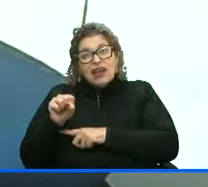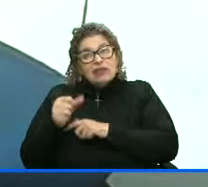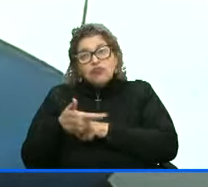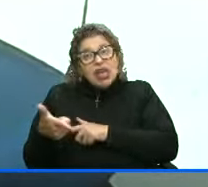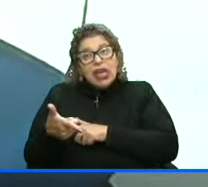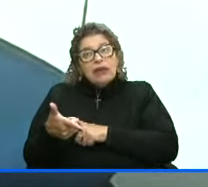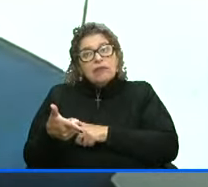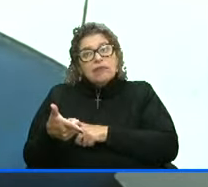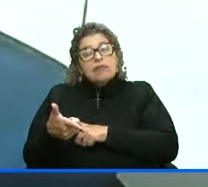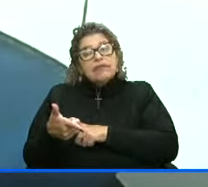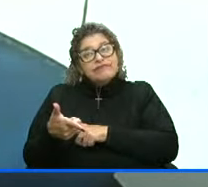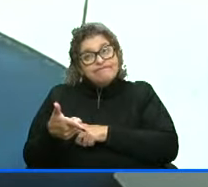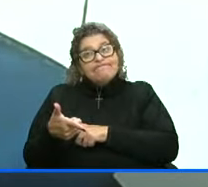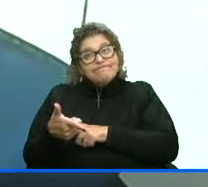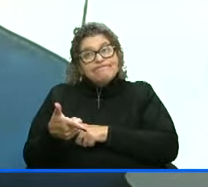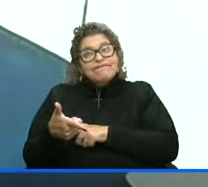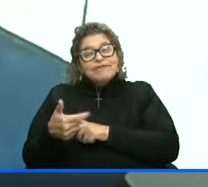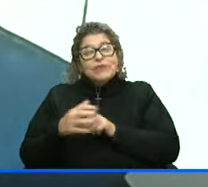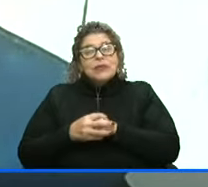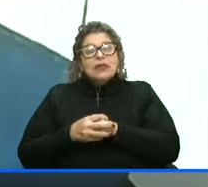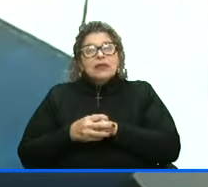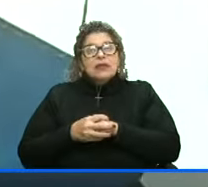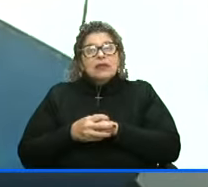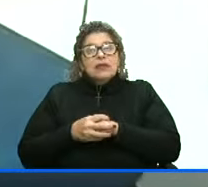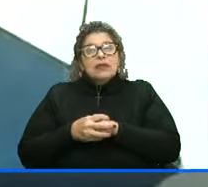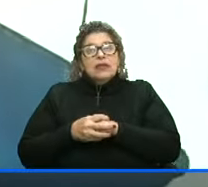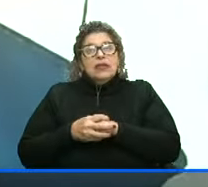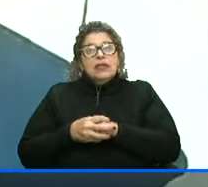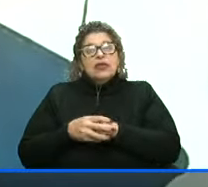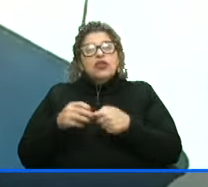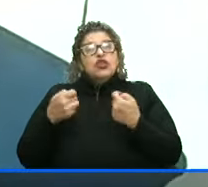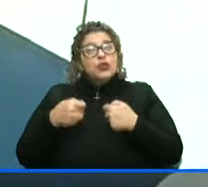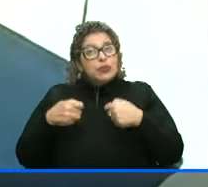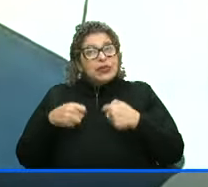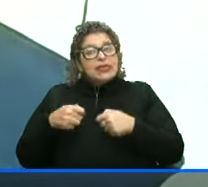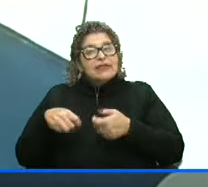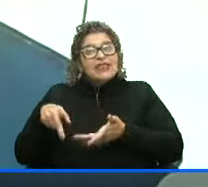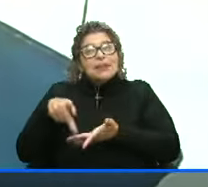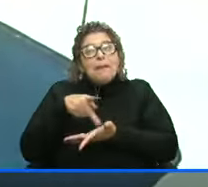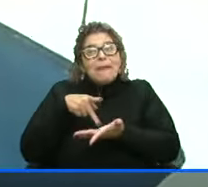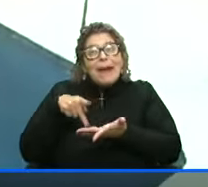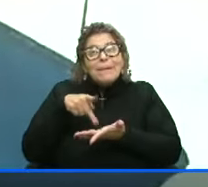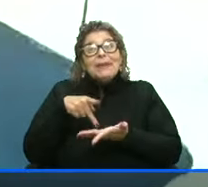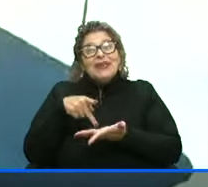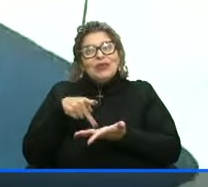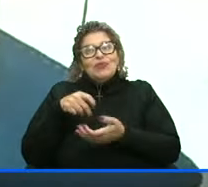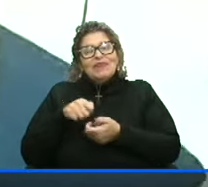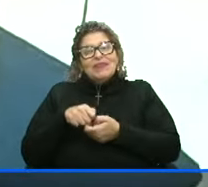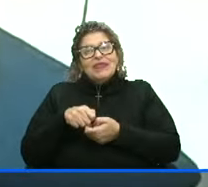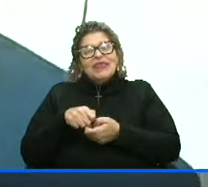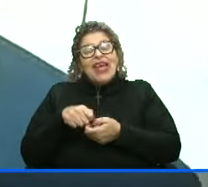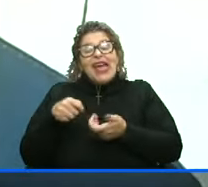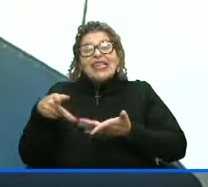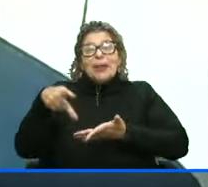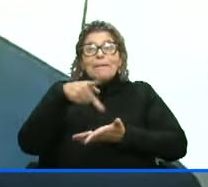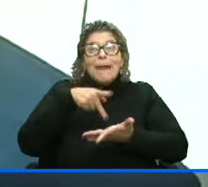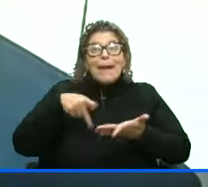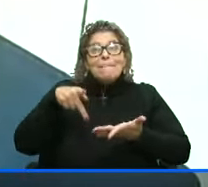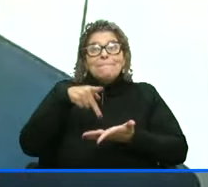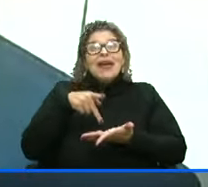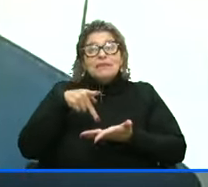tem. Né? Então, nós temos que fazer este mapeamento. Eu acho que este mapeamento, ele